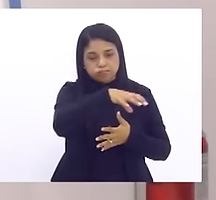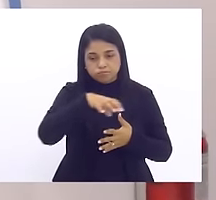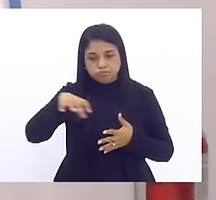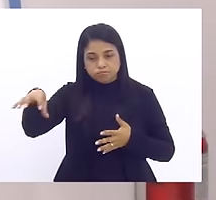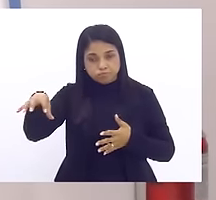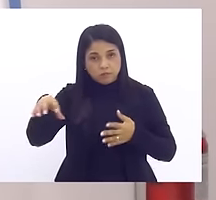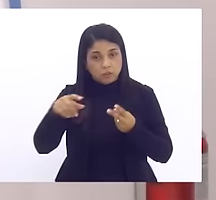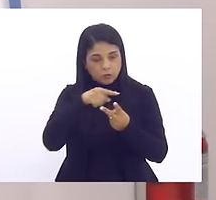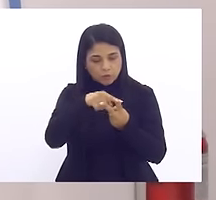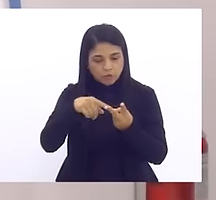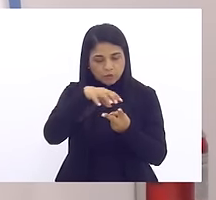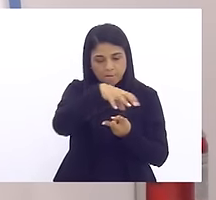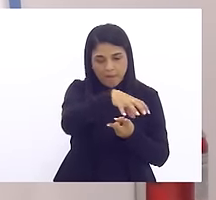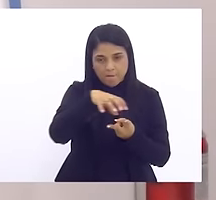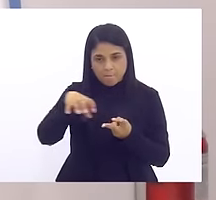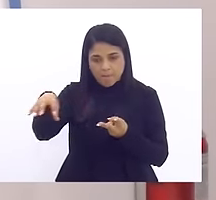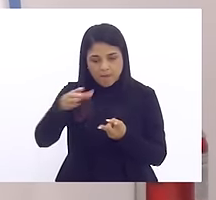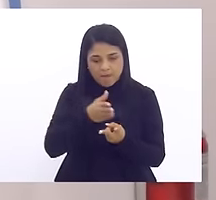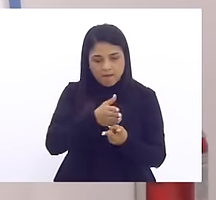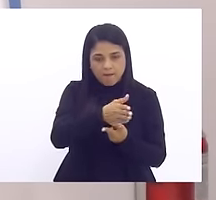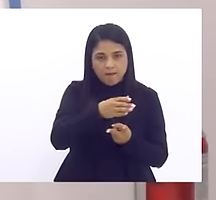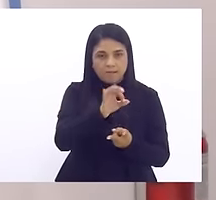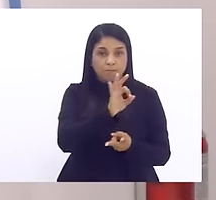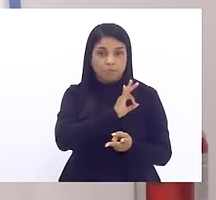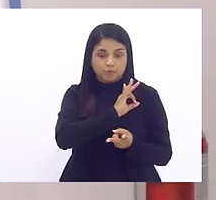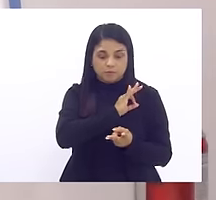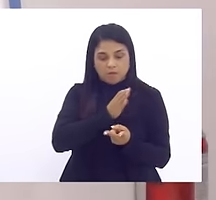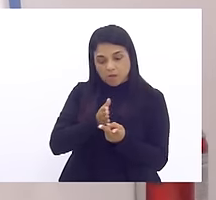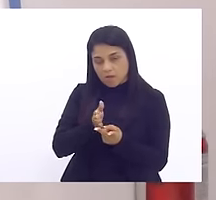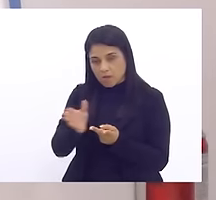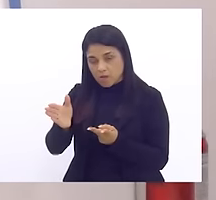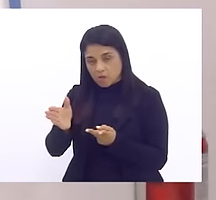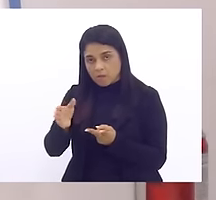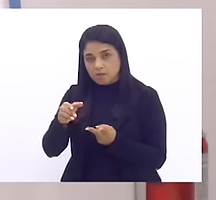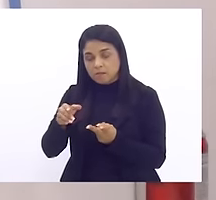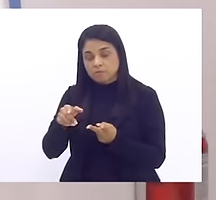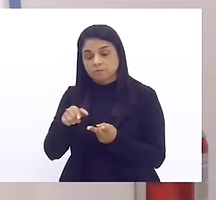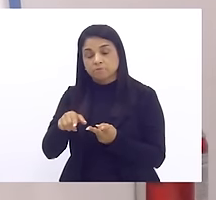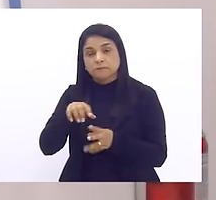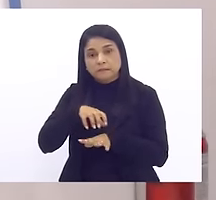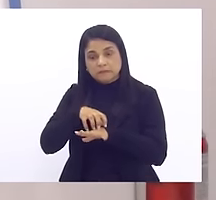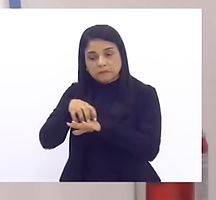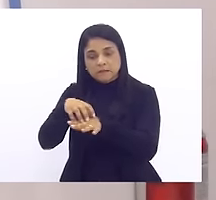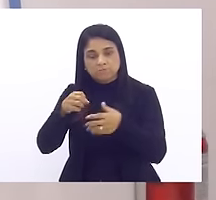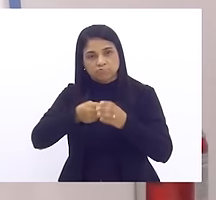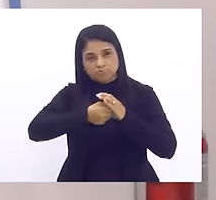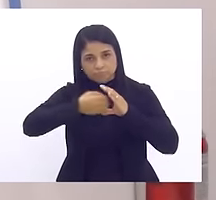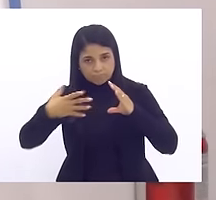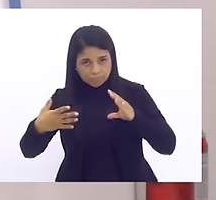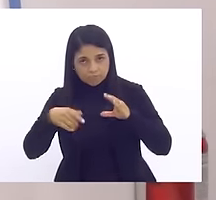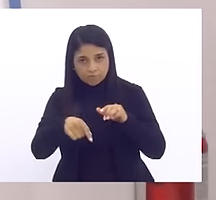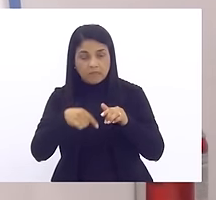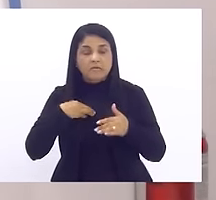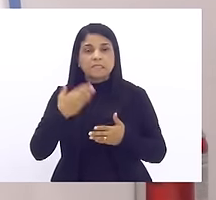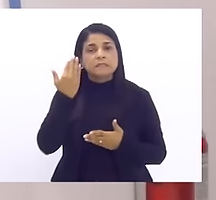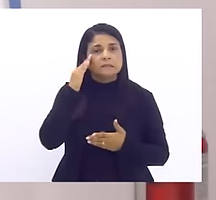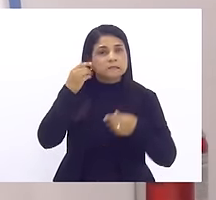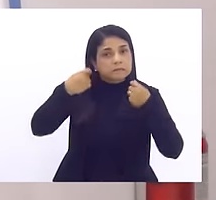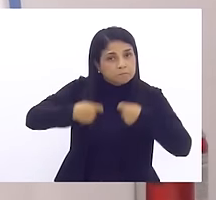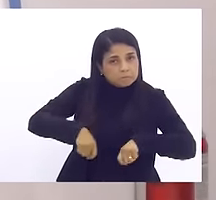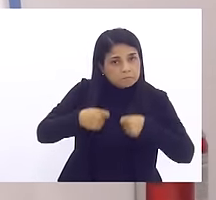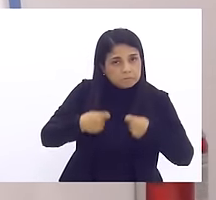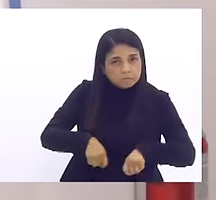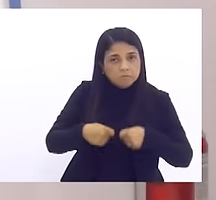as operações de caráter policial e as operações de trânsito a gente entende também que é uma necessidade